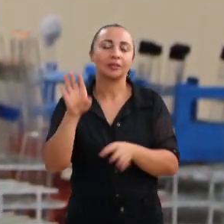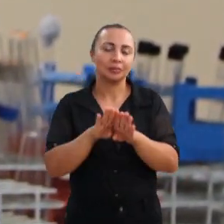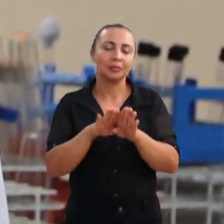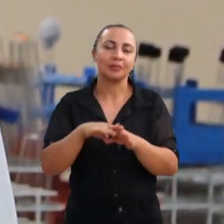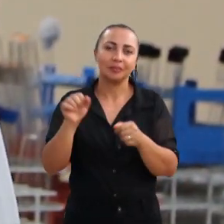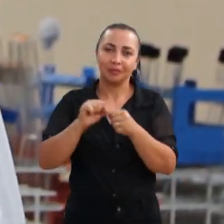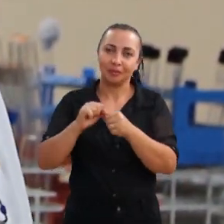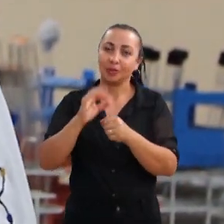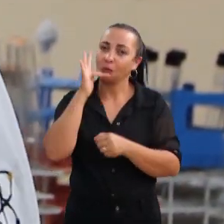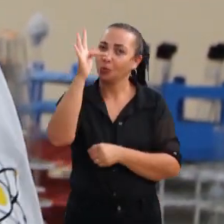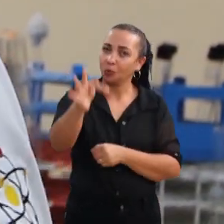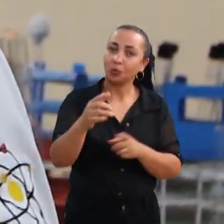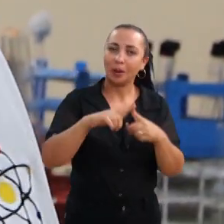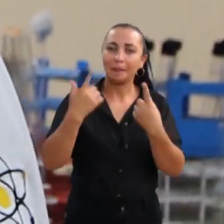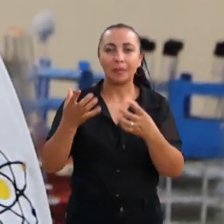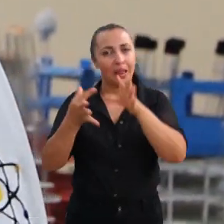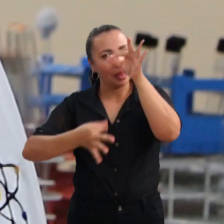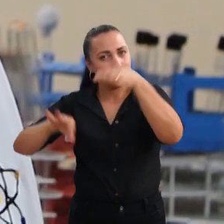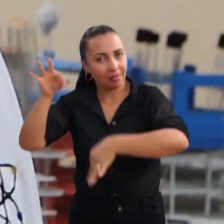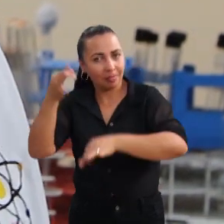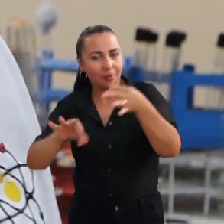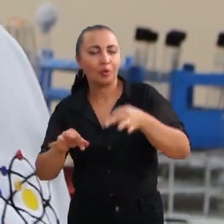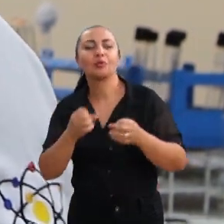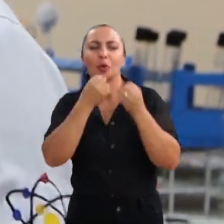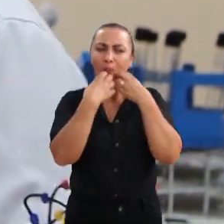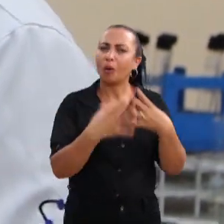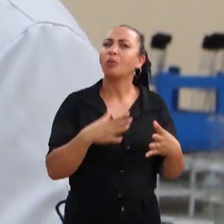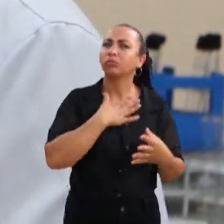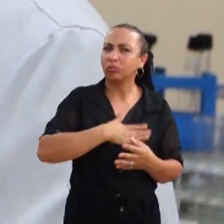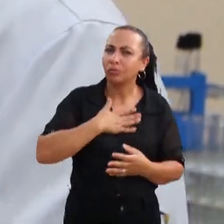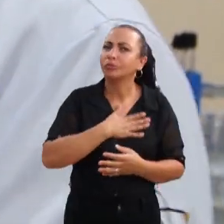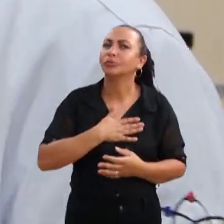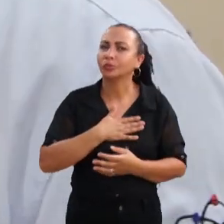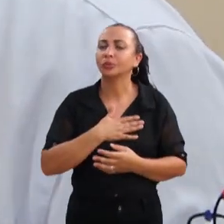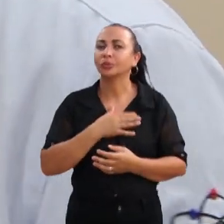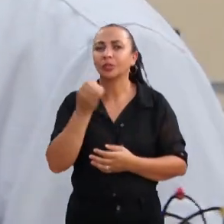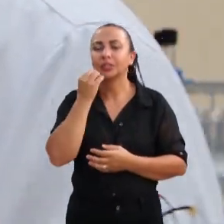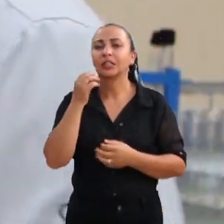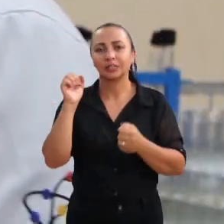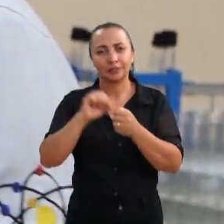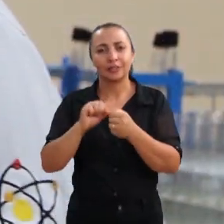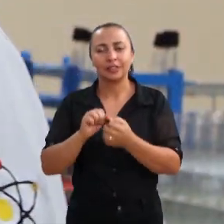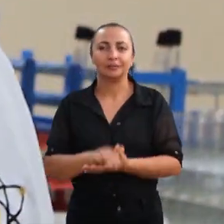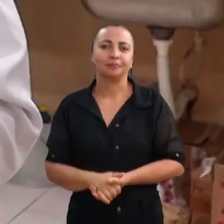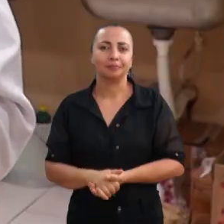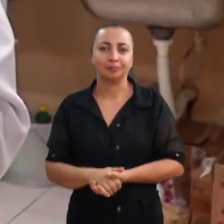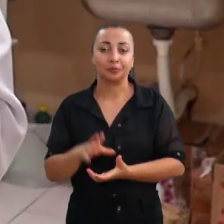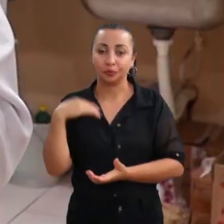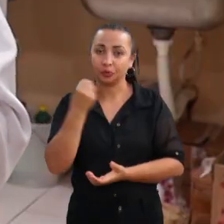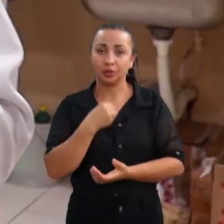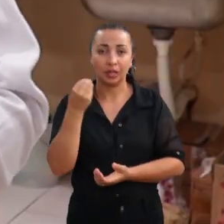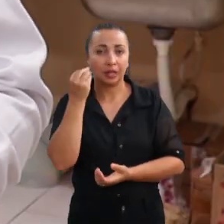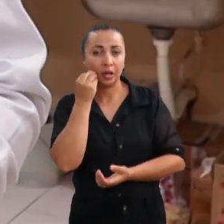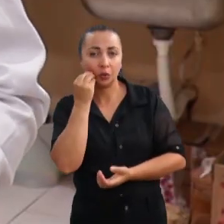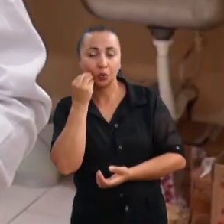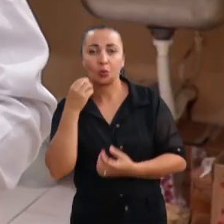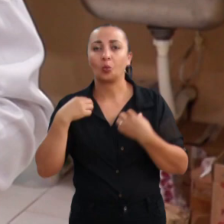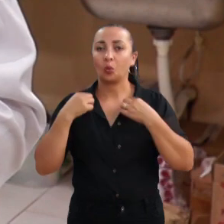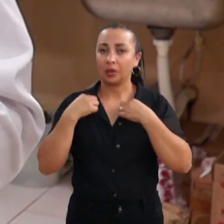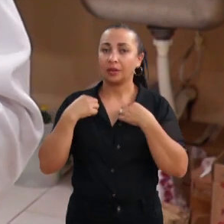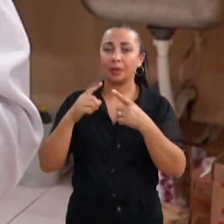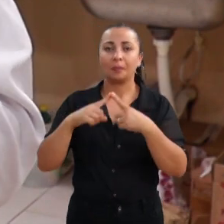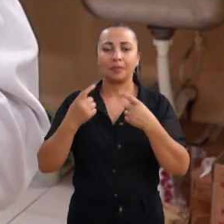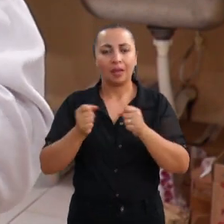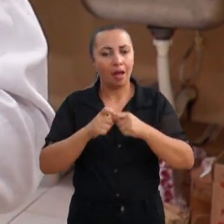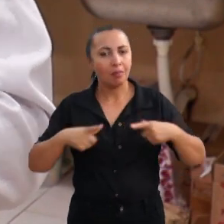testes também deverão ser feitos, mas a nível de laboratório foi satisfatório os testes que nós tivemos. A gente testou com